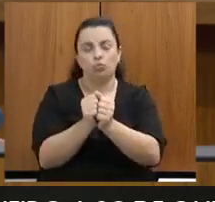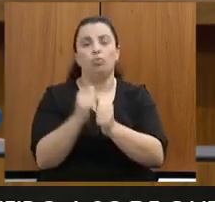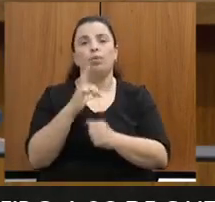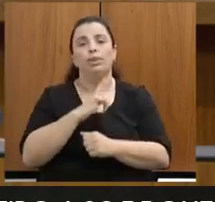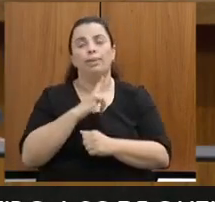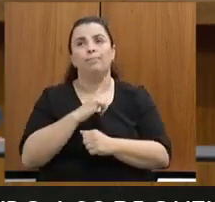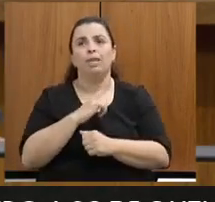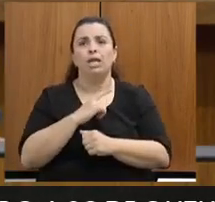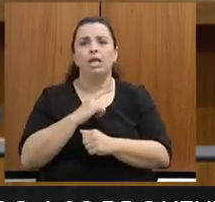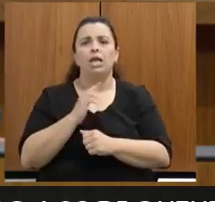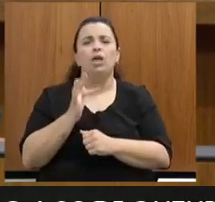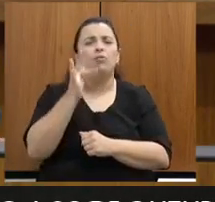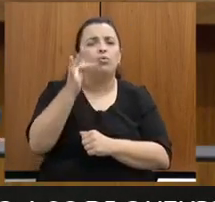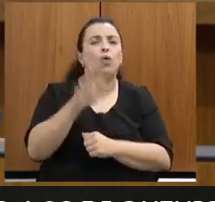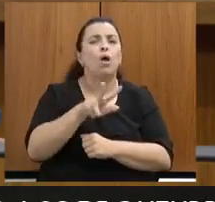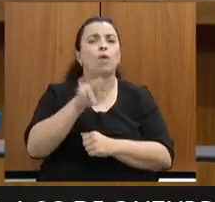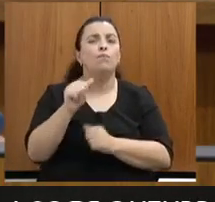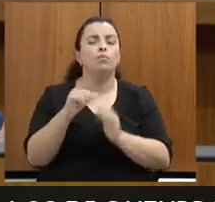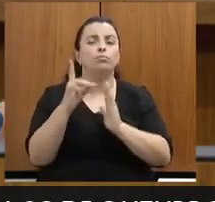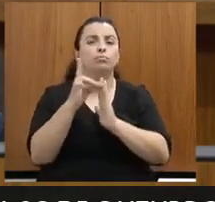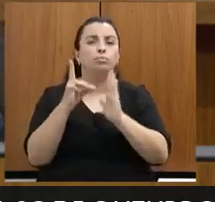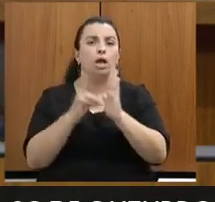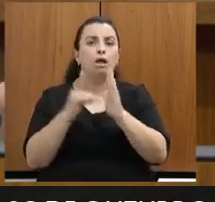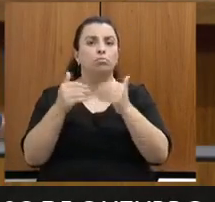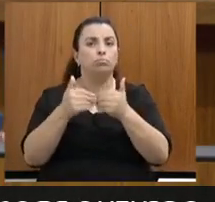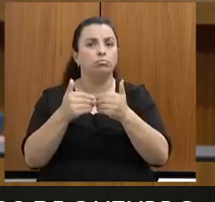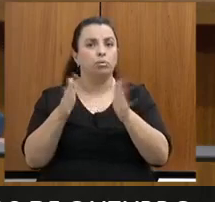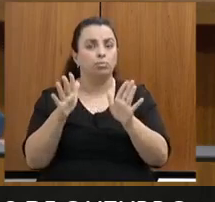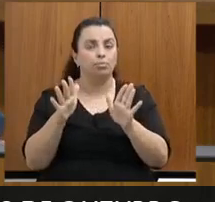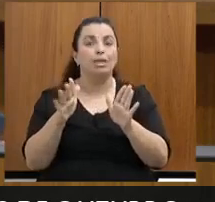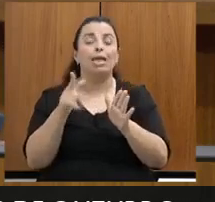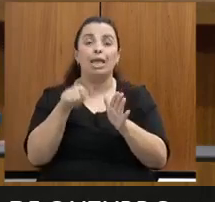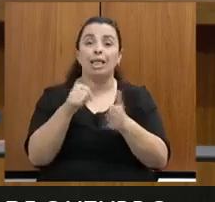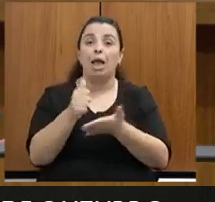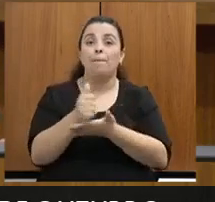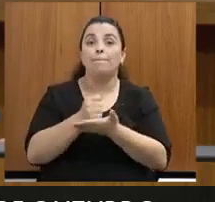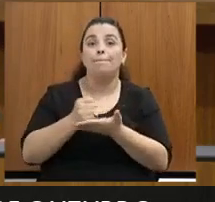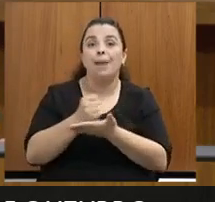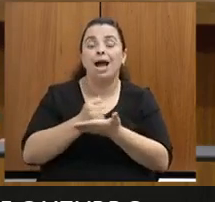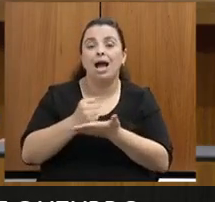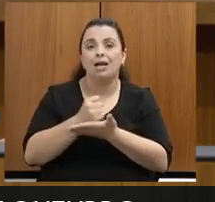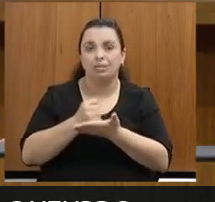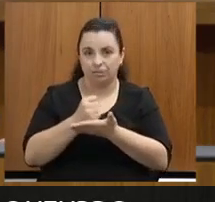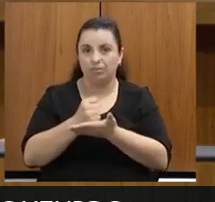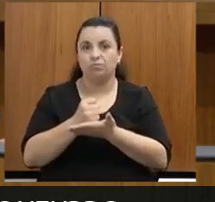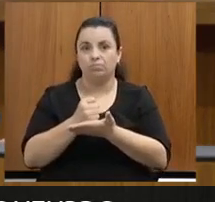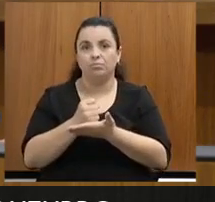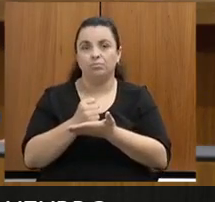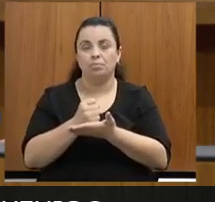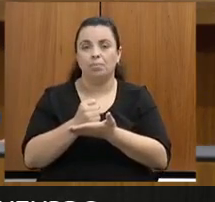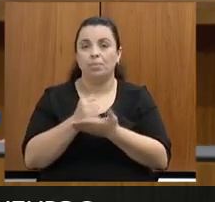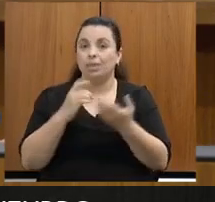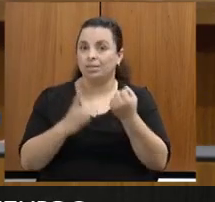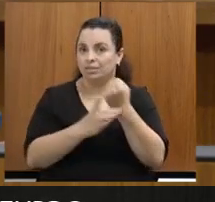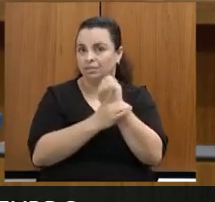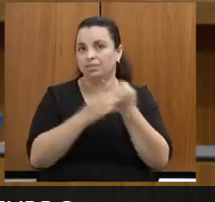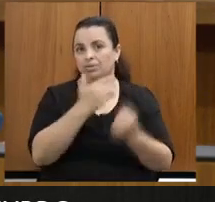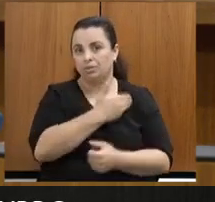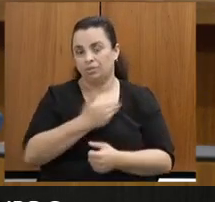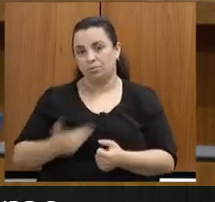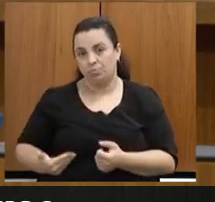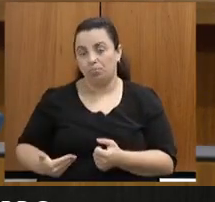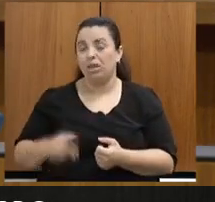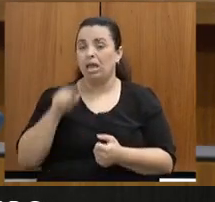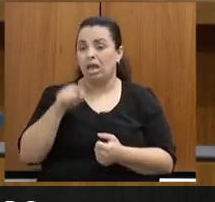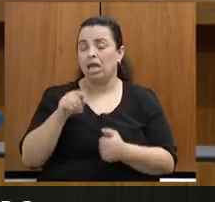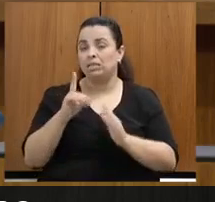que trata da base integrada de Segurança Pública que é sou bem sabe o decreto